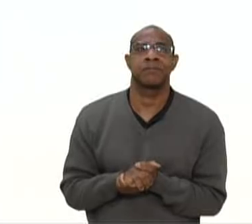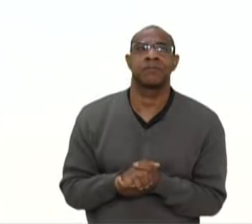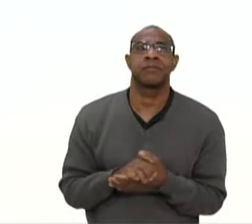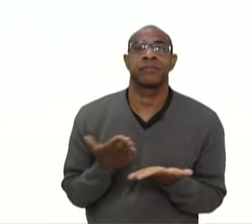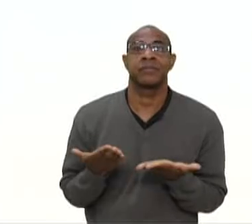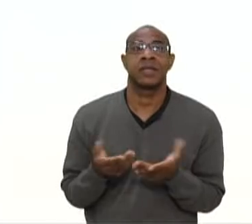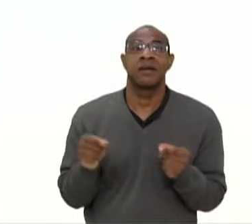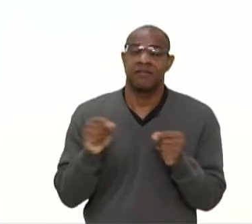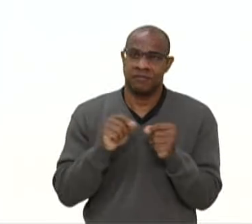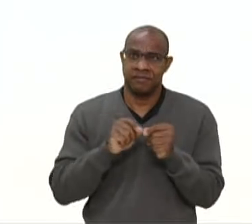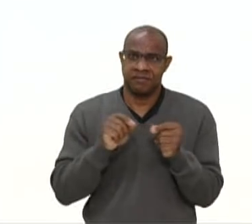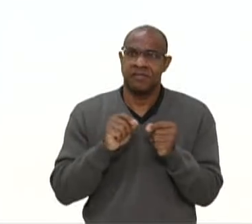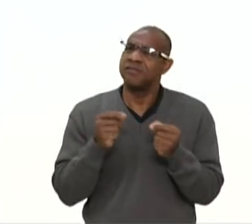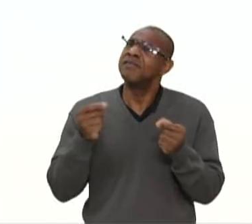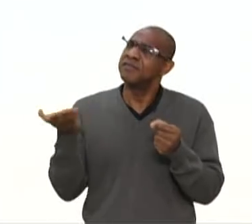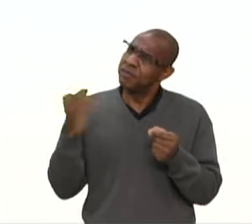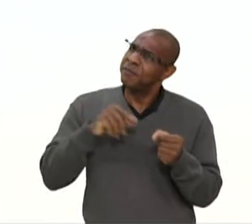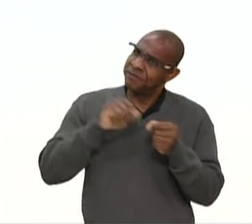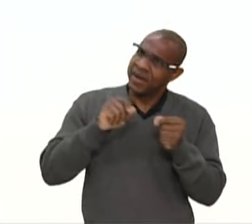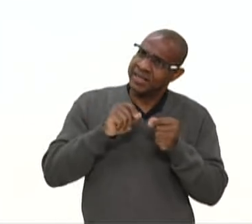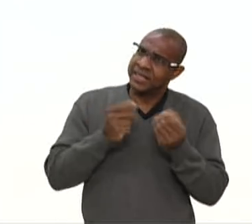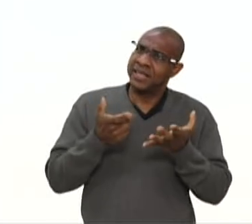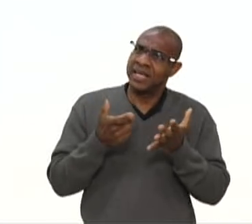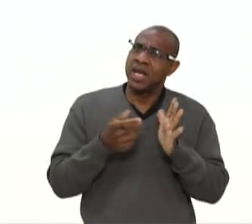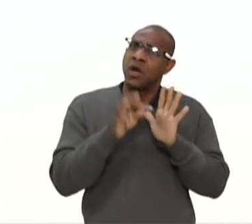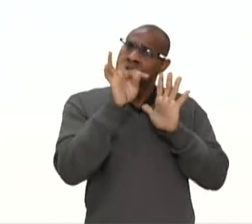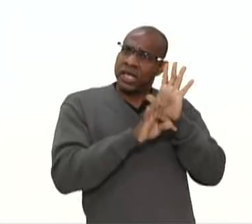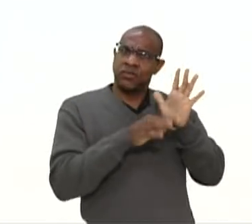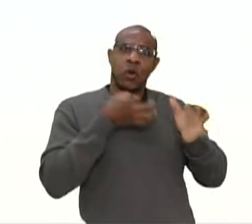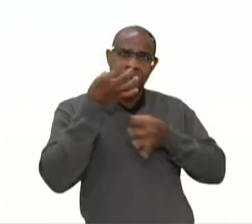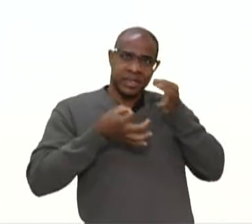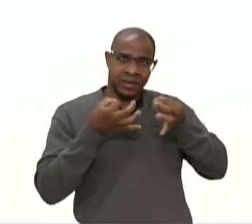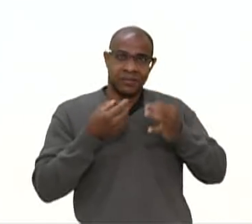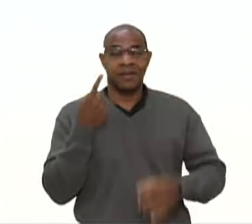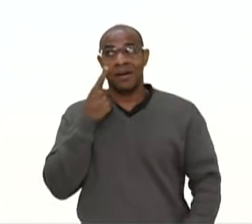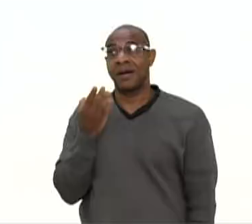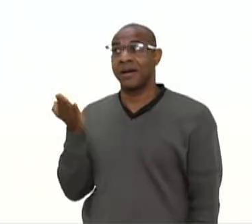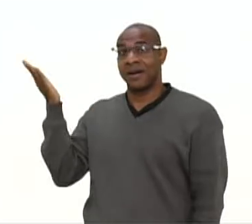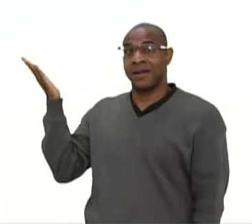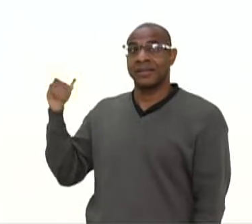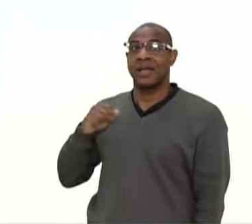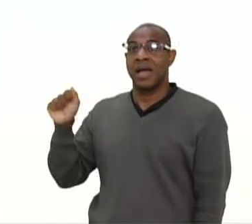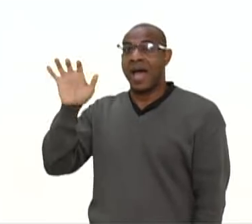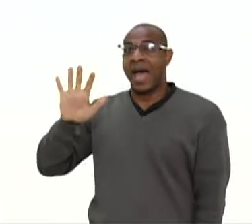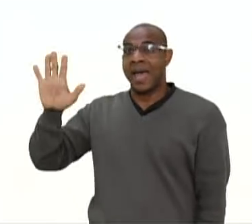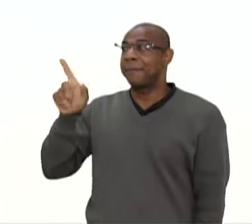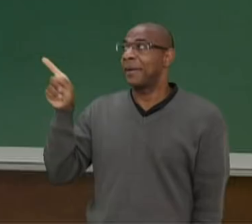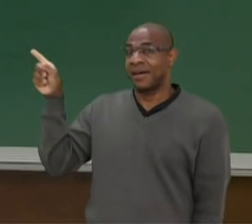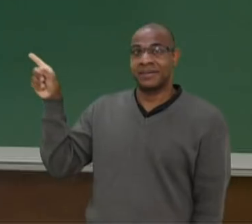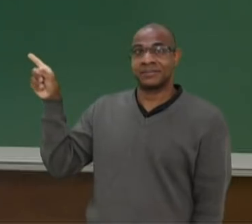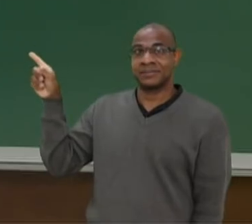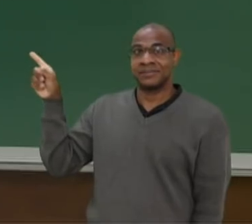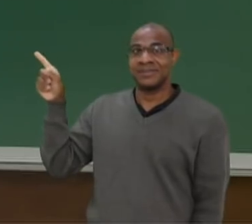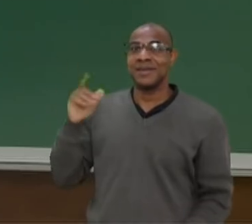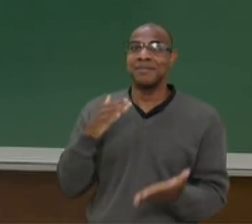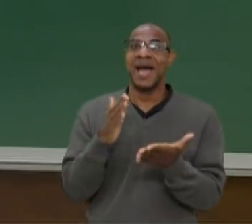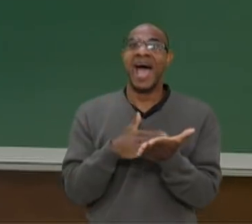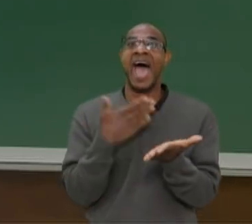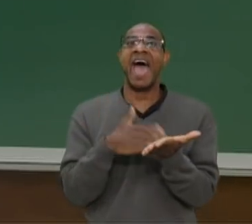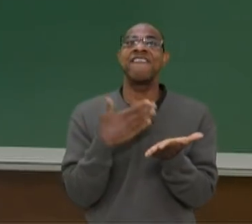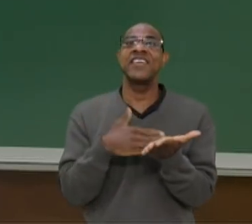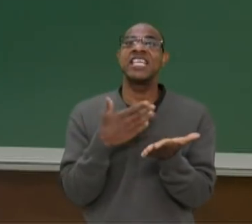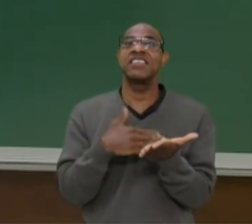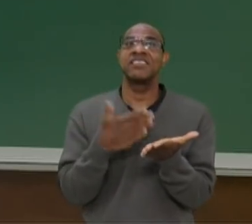Vamos produzir um artigo de opinião? Então aqui eu já trouxe uma capa de revista da